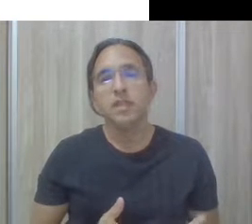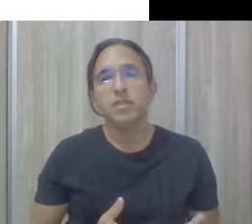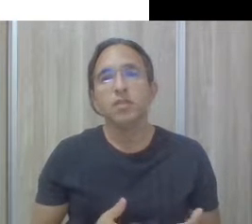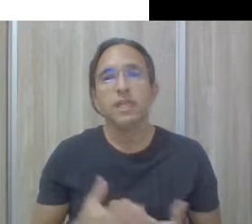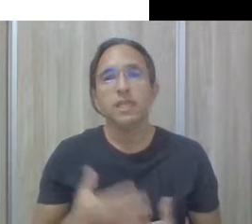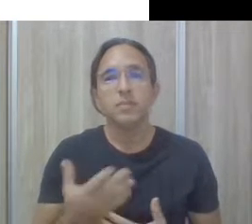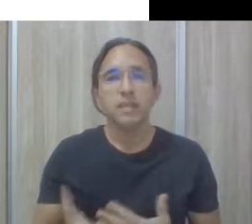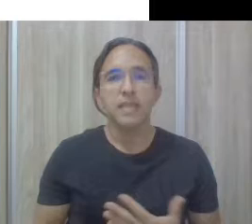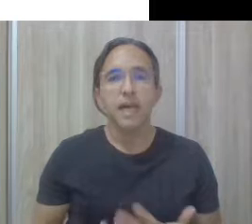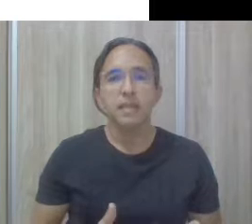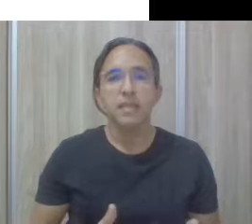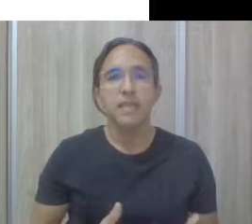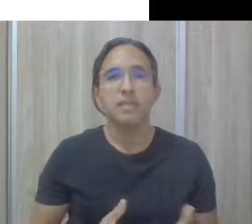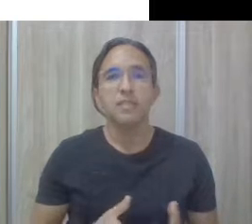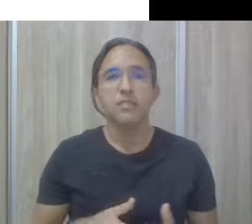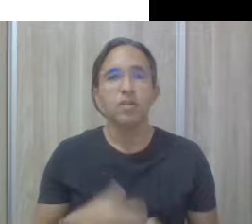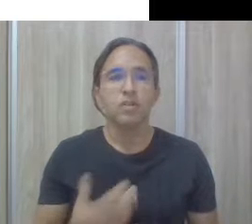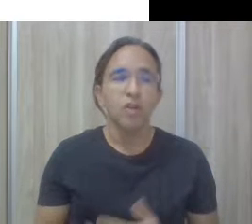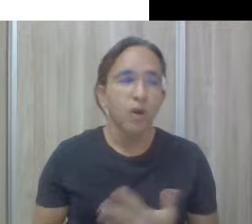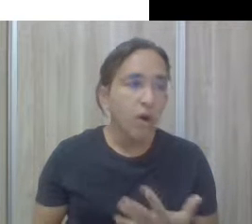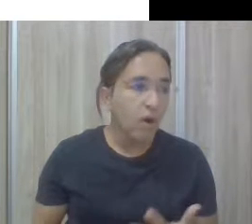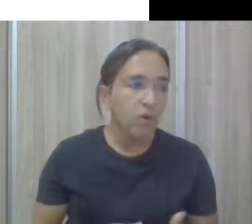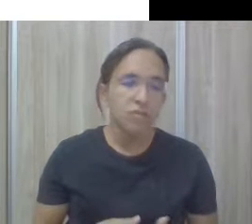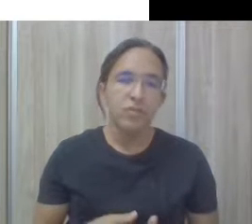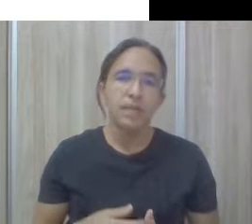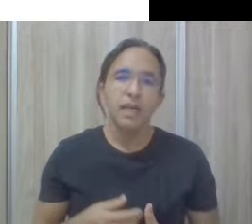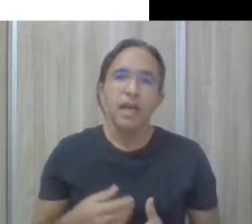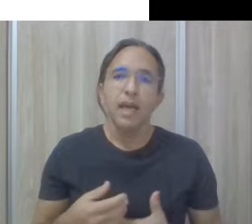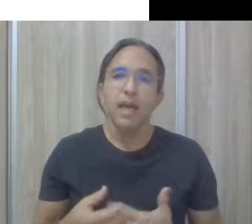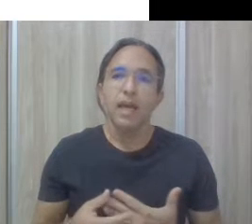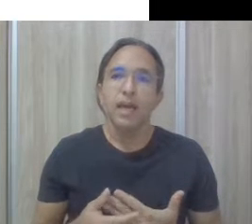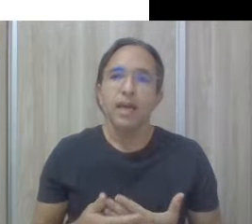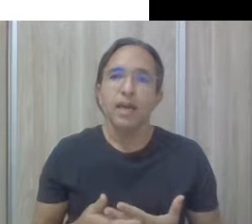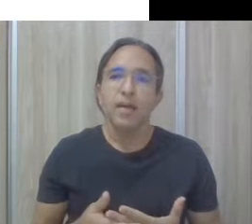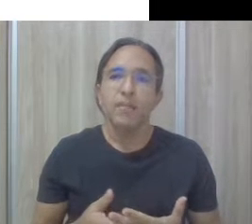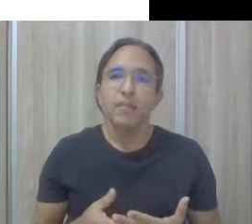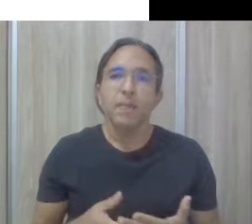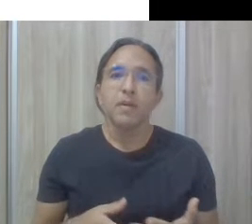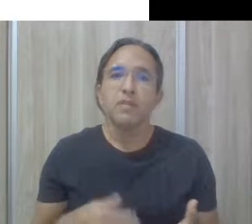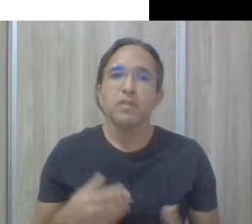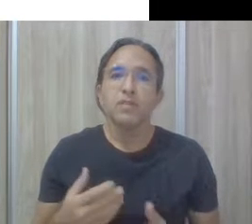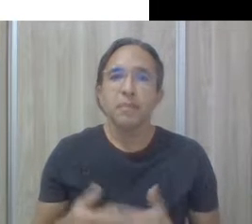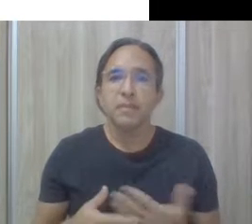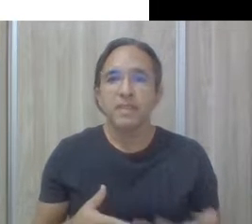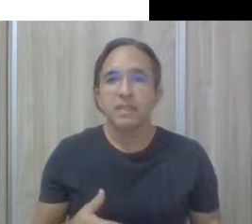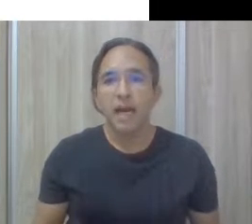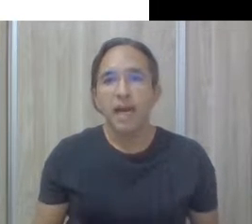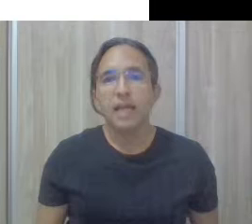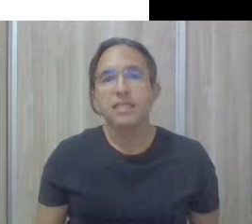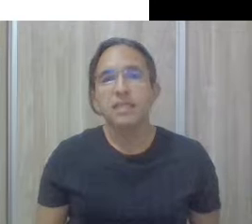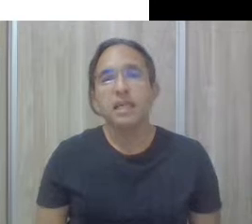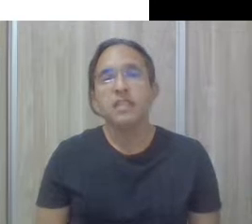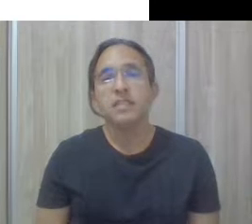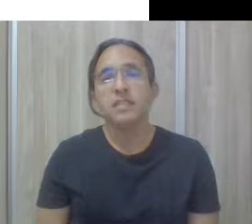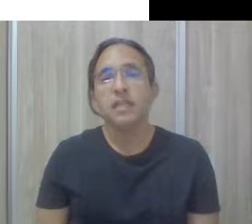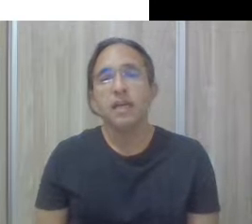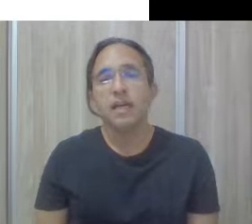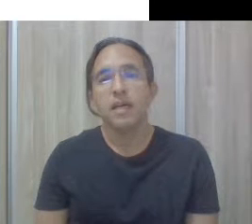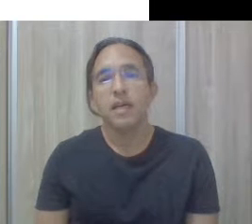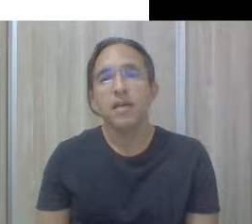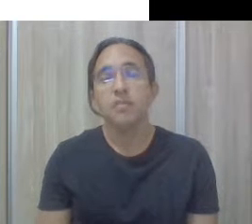todos aqueles especialistas, fonoaudiólogos, pessoas capacitadas,